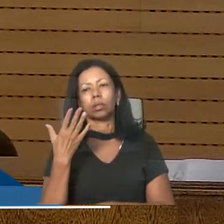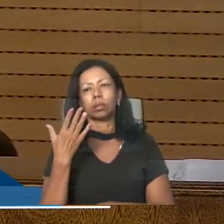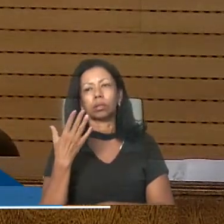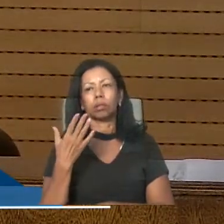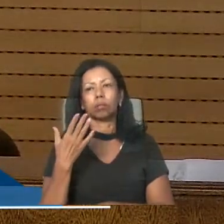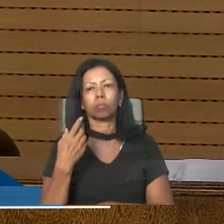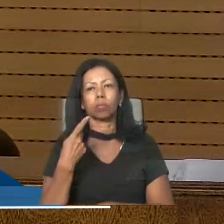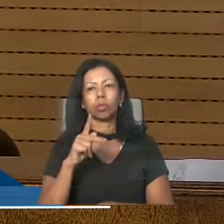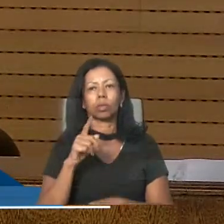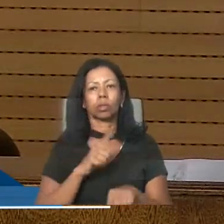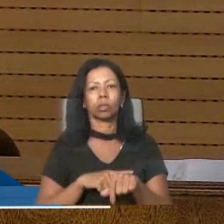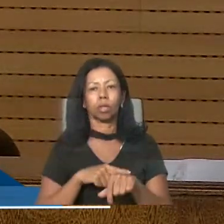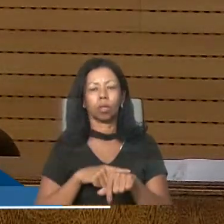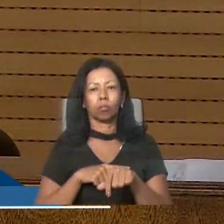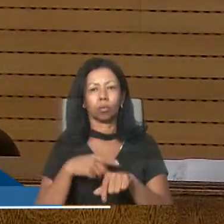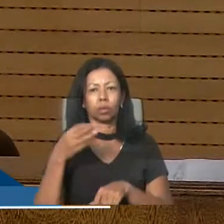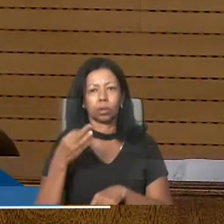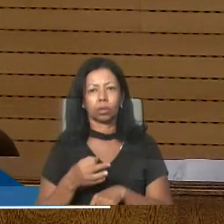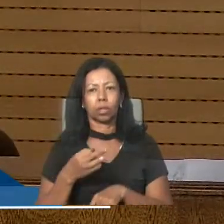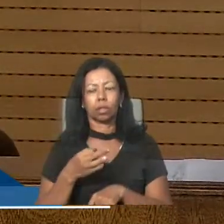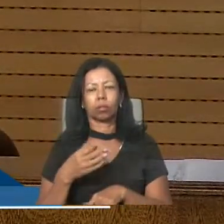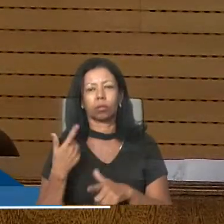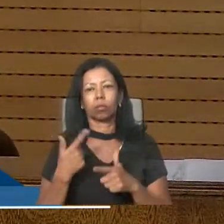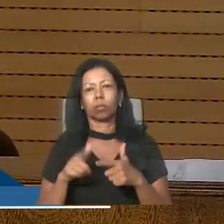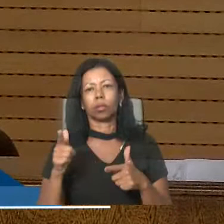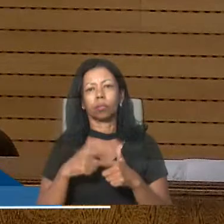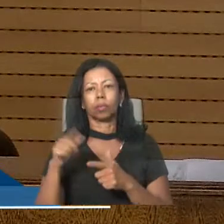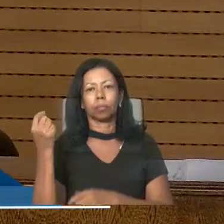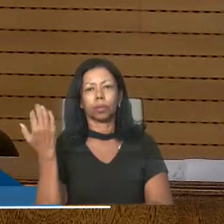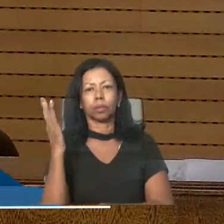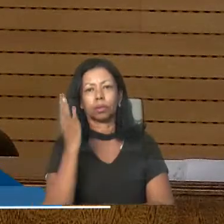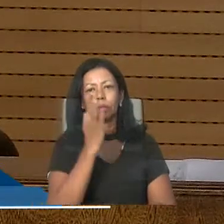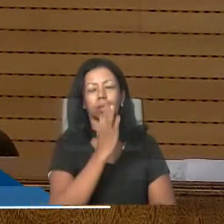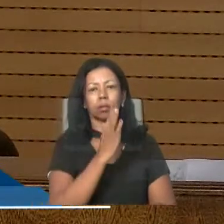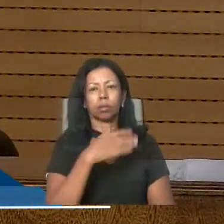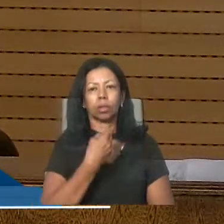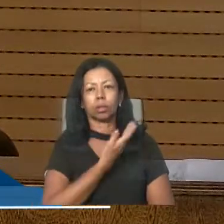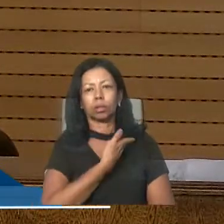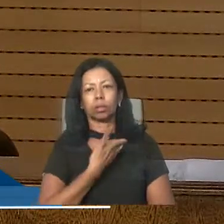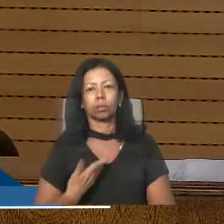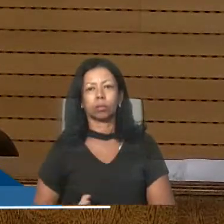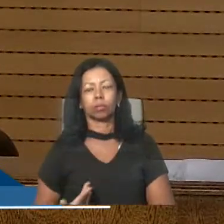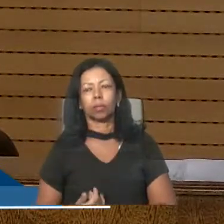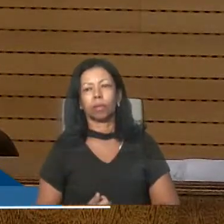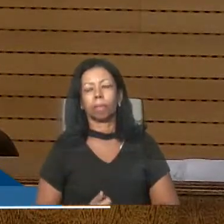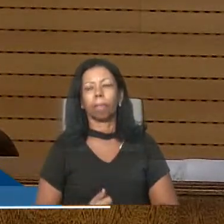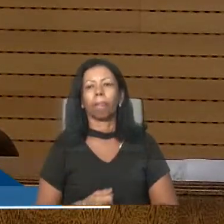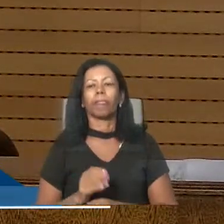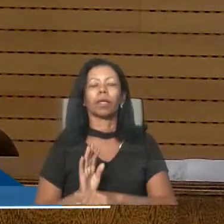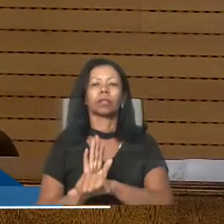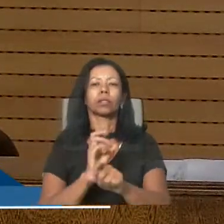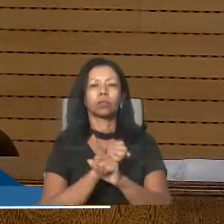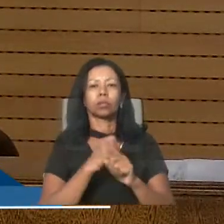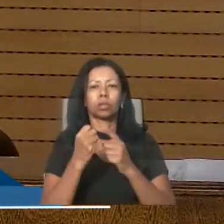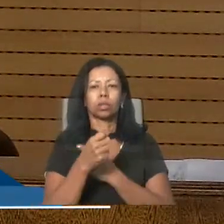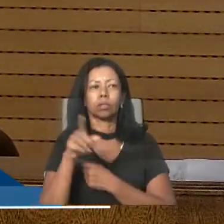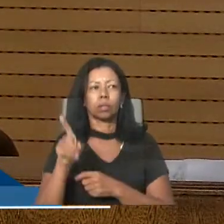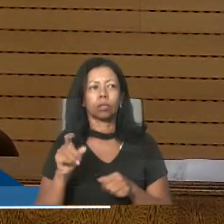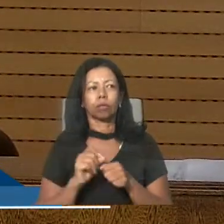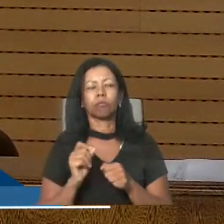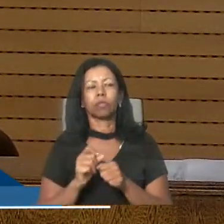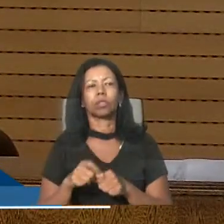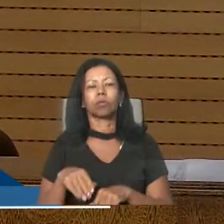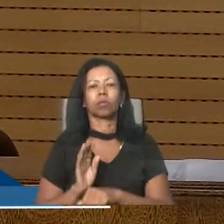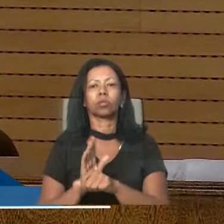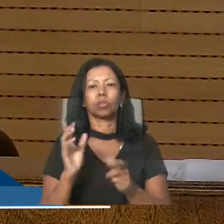vulnerabilidade temporária e calamidade pública. As ações governamentais na área da assistência social serão realizadas com